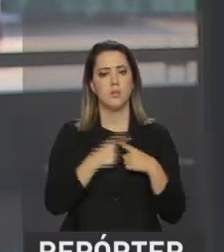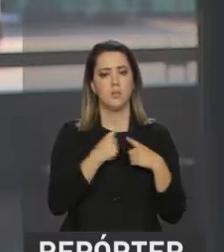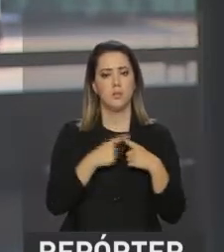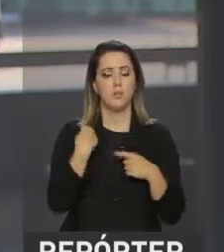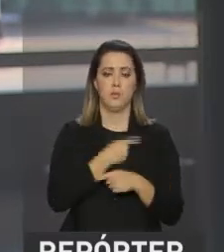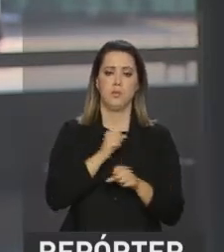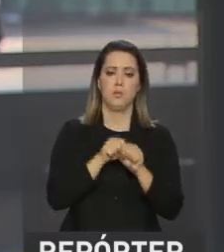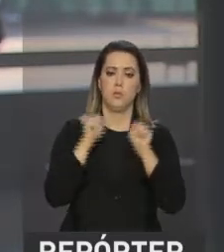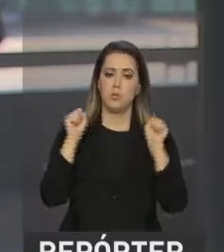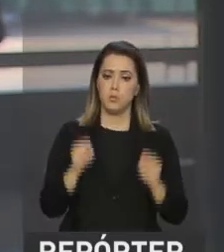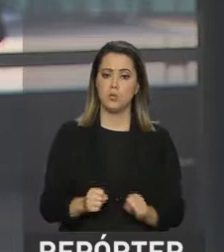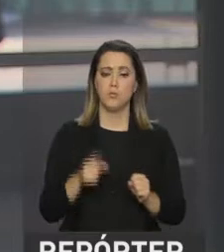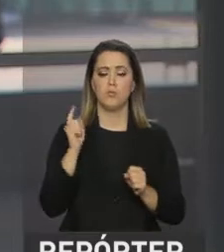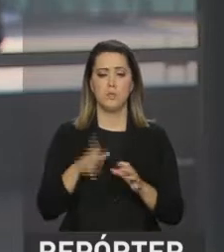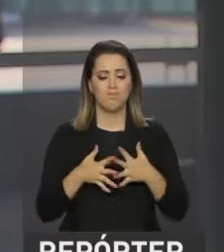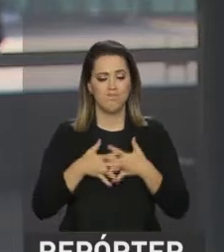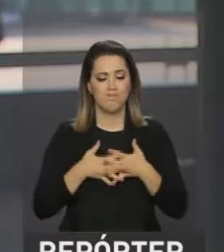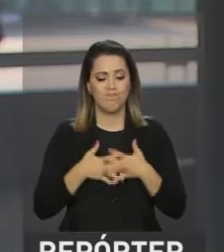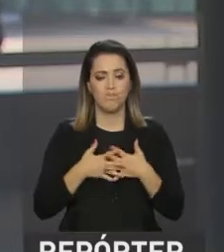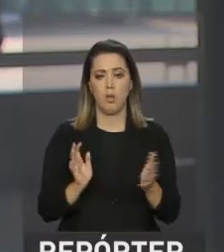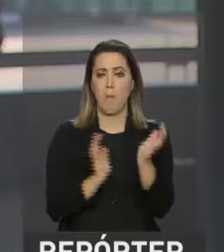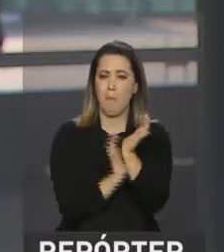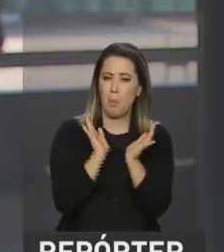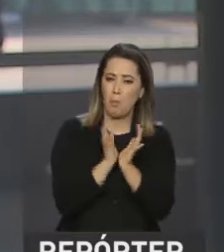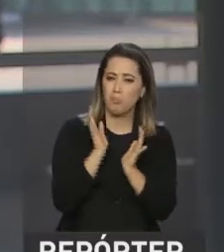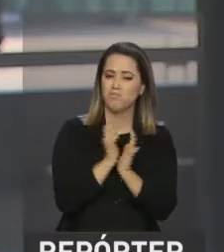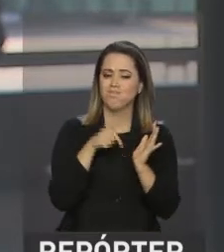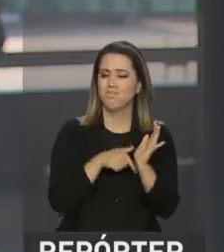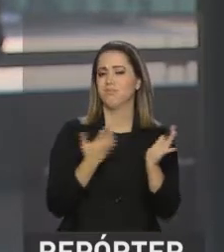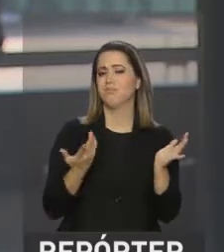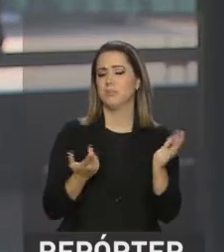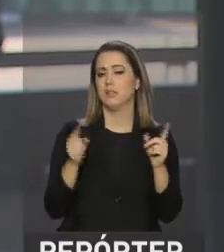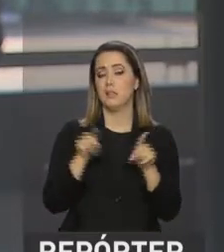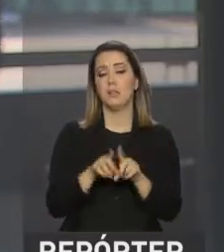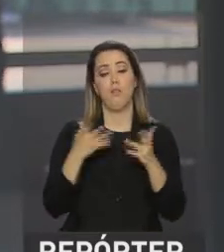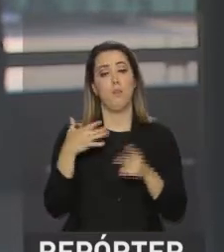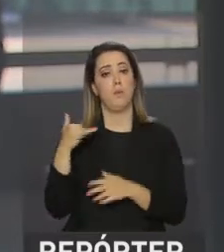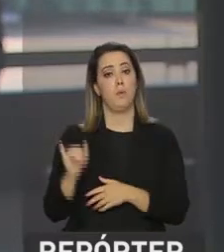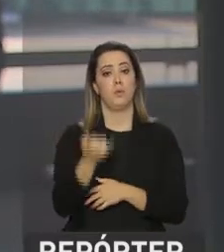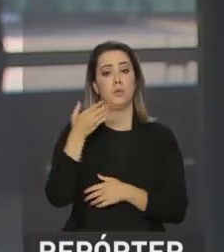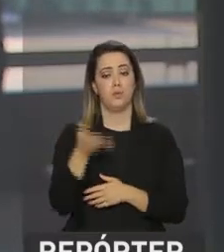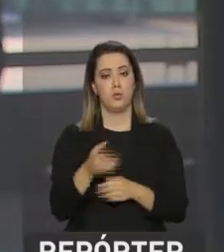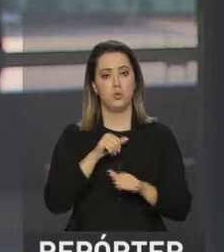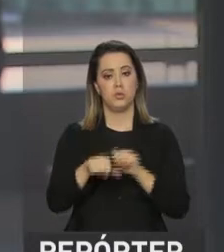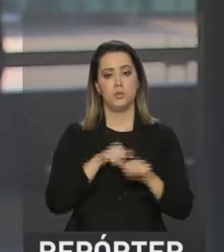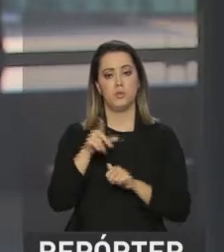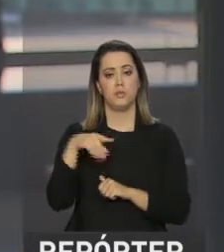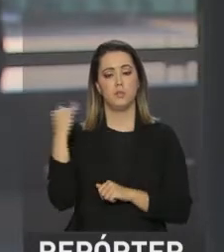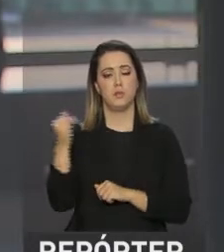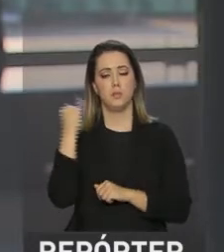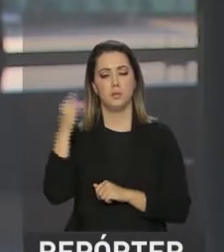muito difícil muito burocrático demora muito fazer as coisas vão aproveitar esse momento fazer algumas mudanças importantes